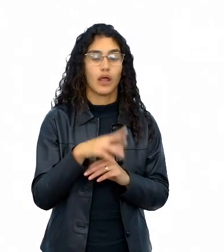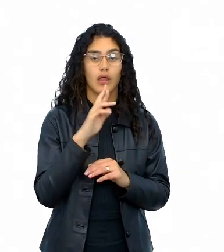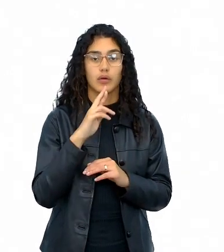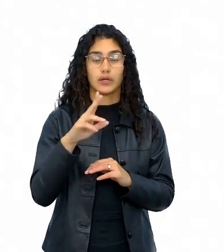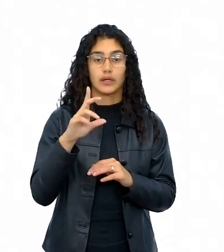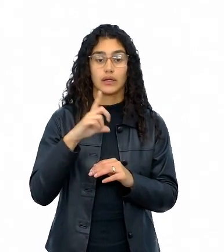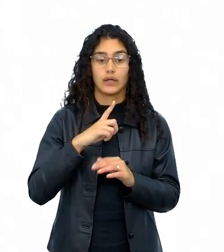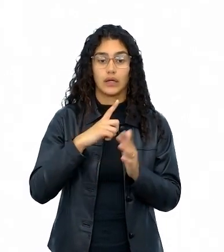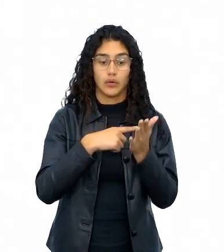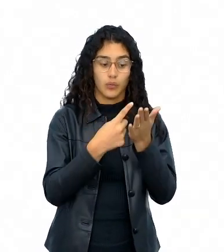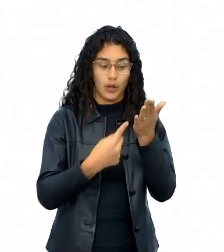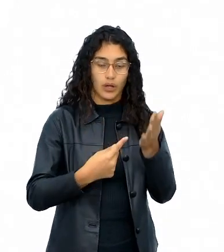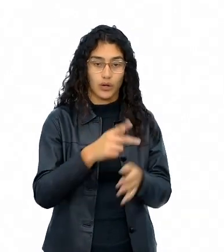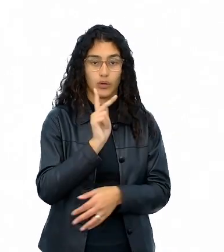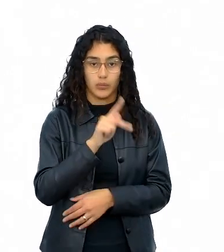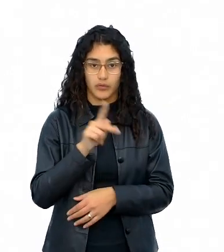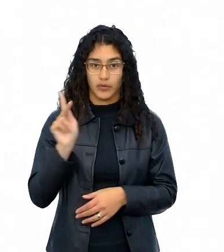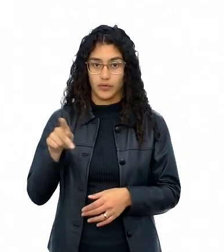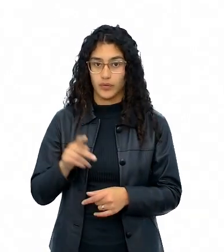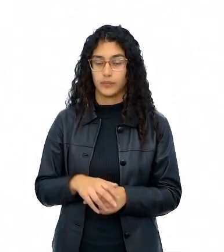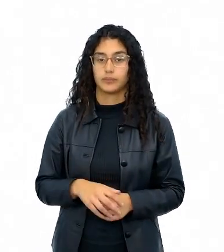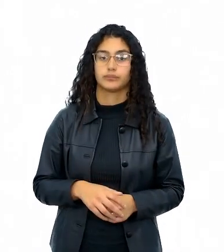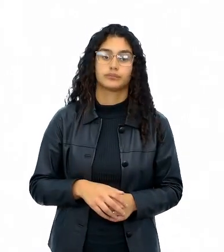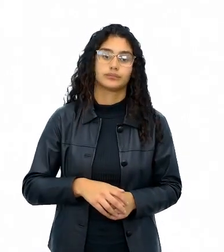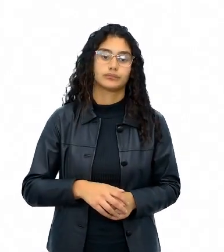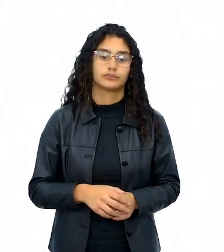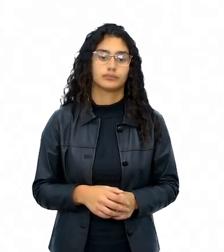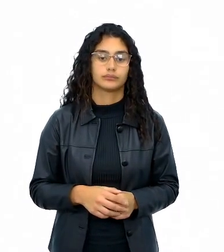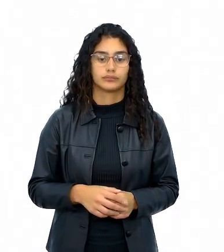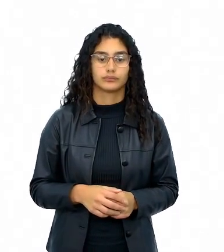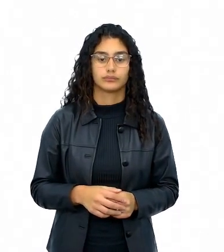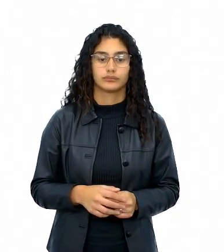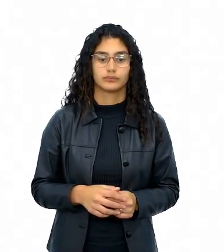é do caderno do professor. Tá?